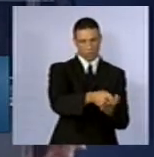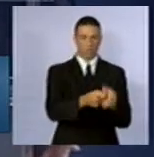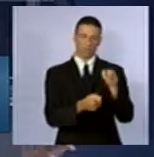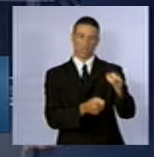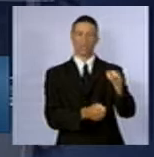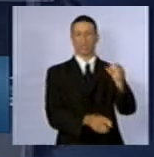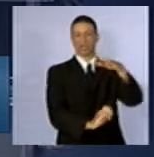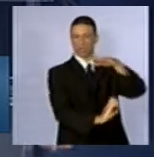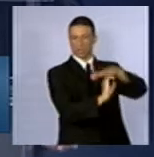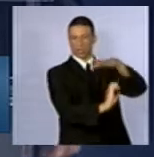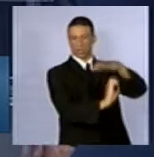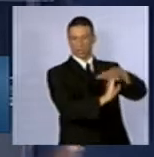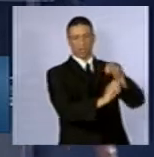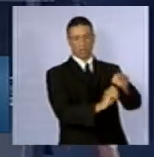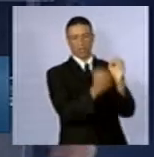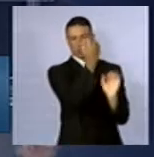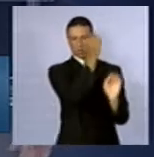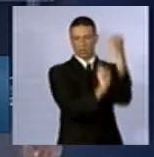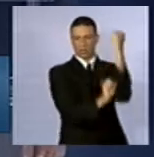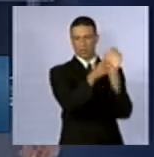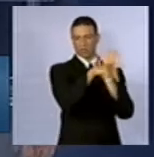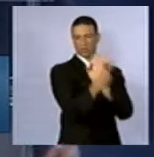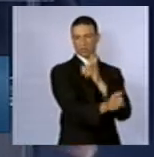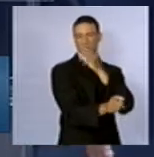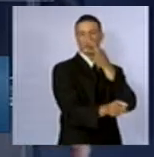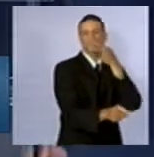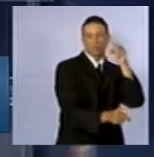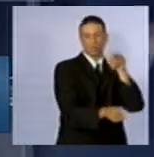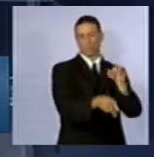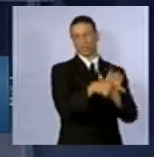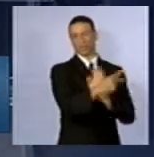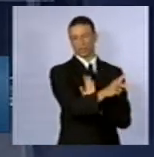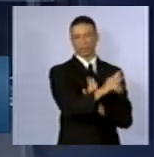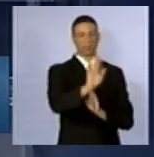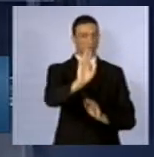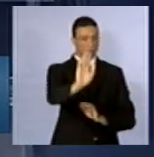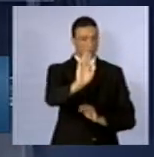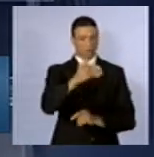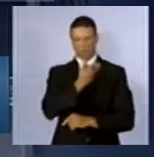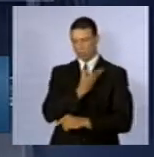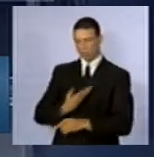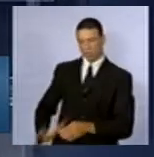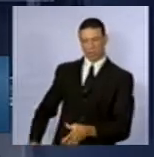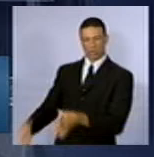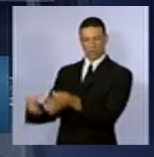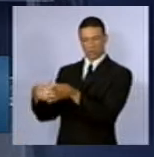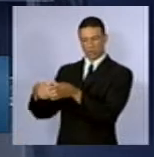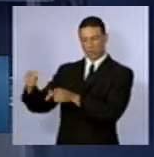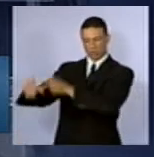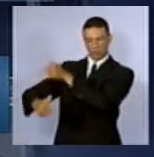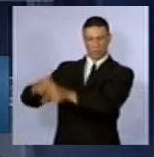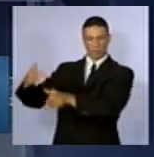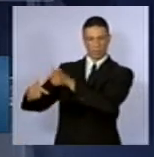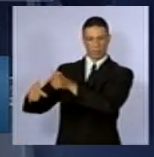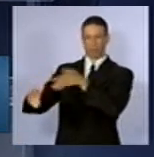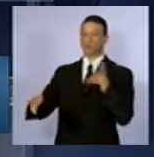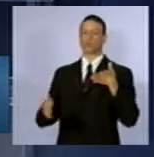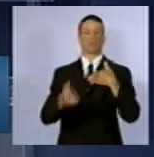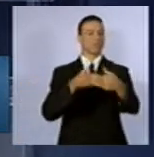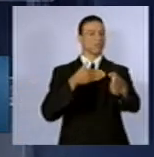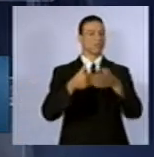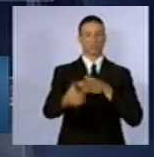fabricante pelo pelo conselho de administração o serviço público pelo que eu entendo qualquer decisão